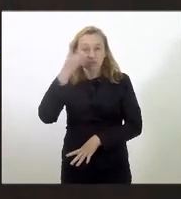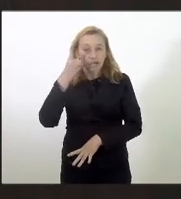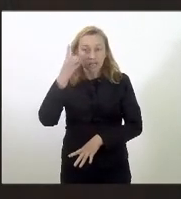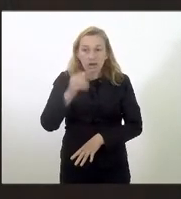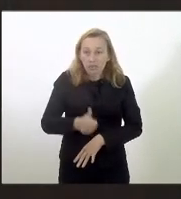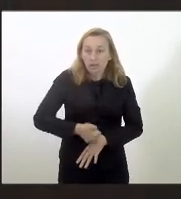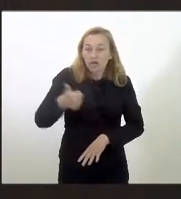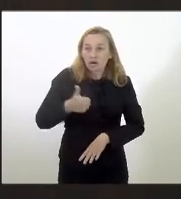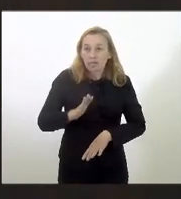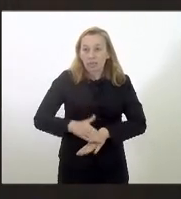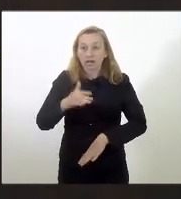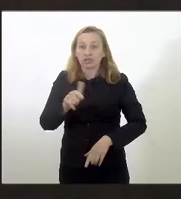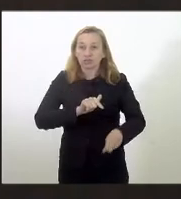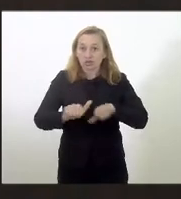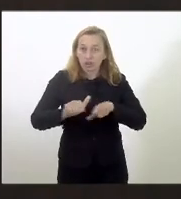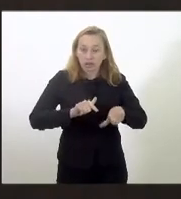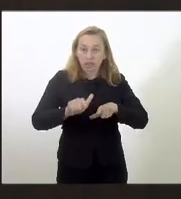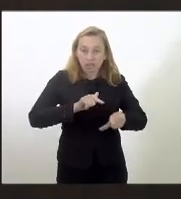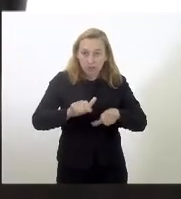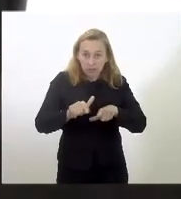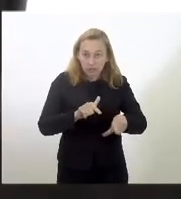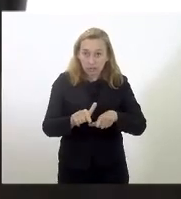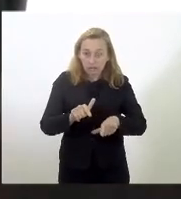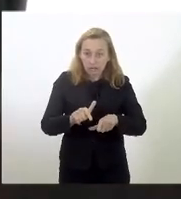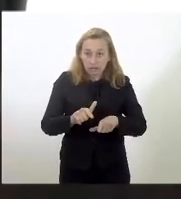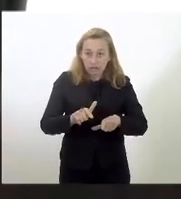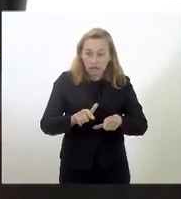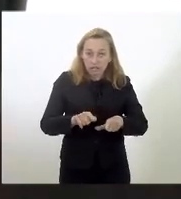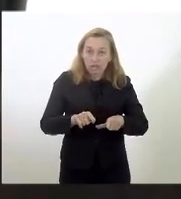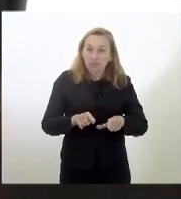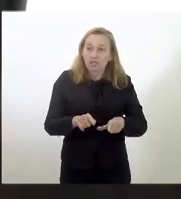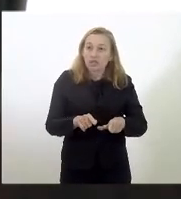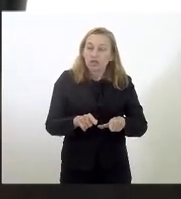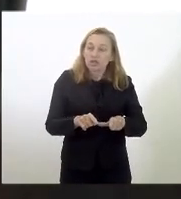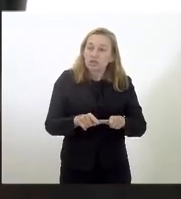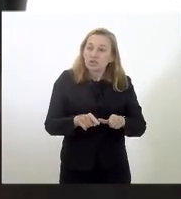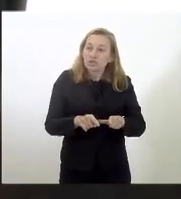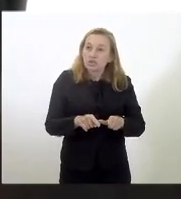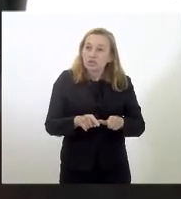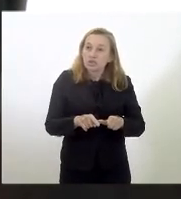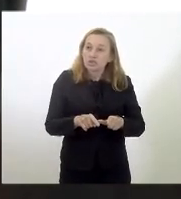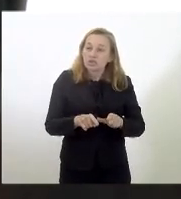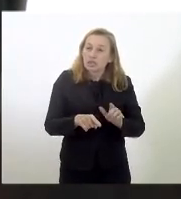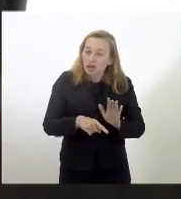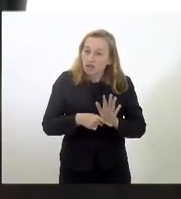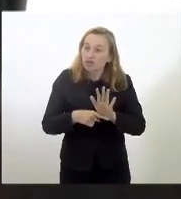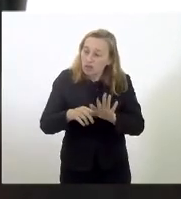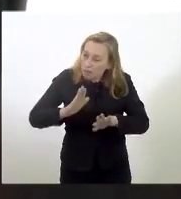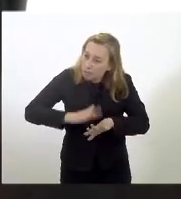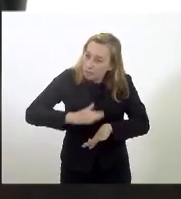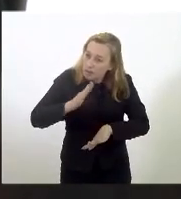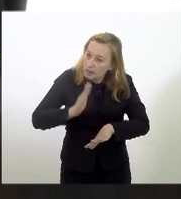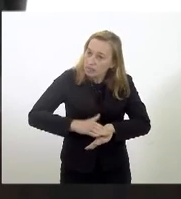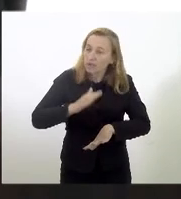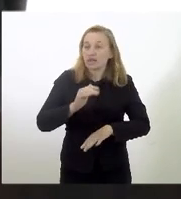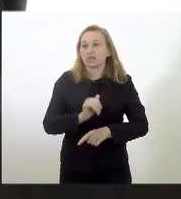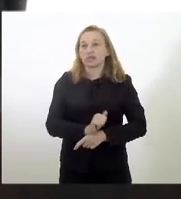aprimorar os seus trabalhos, contribuir de forma cada vez mais produtiva e eficiente, cada